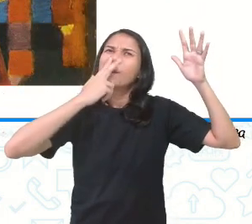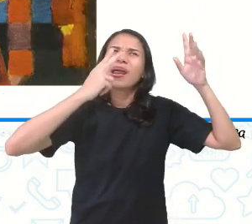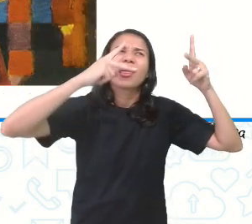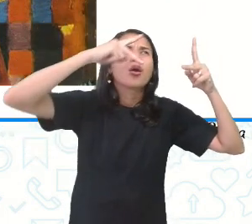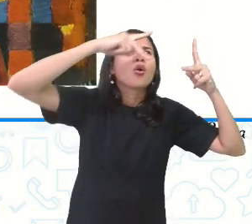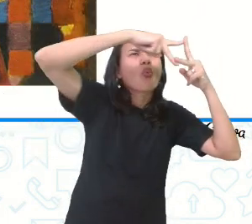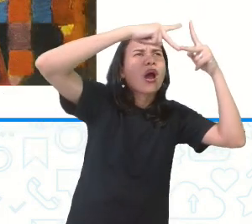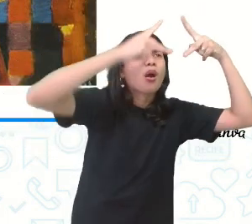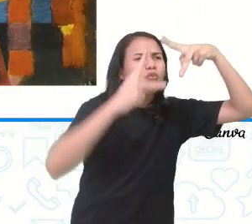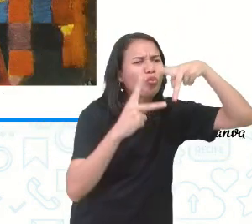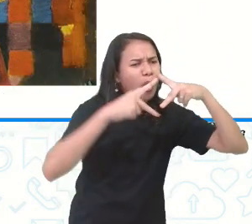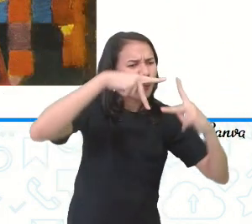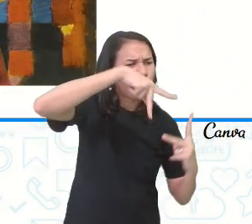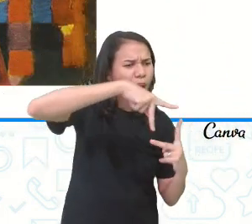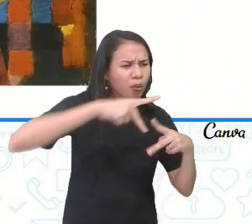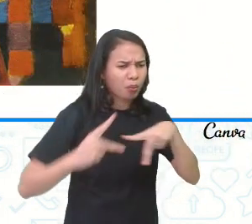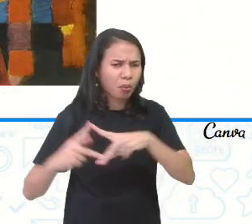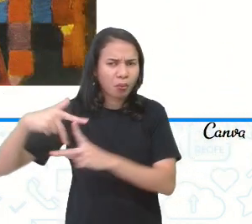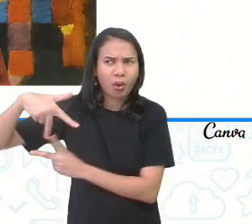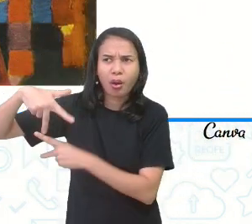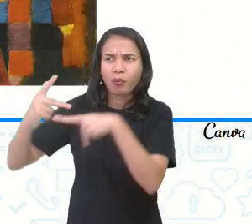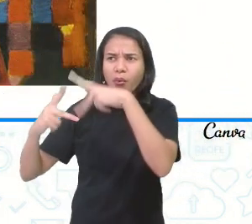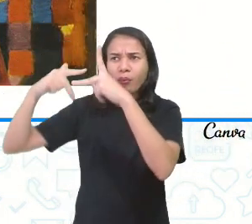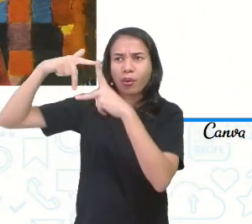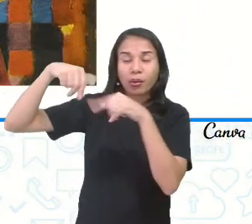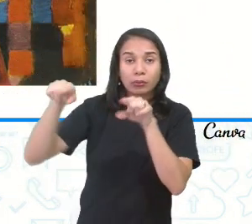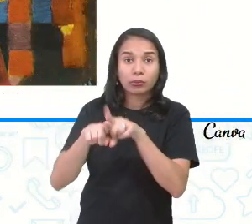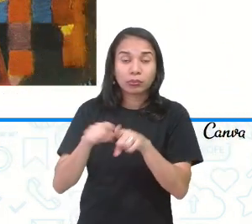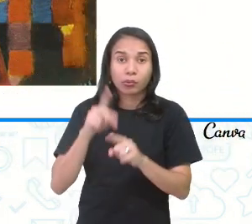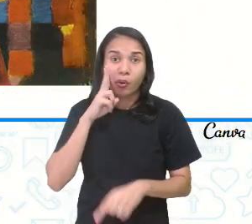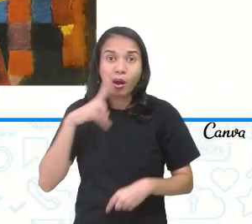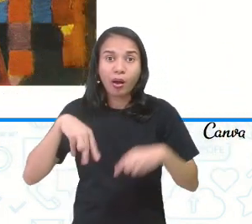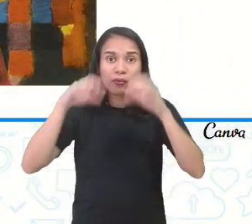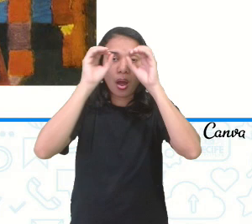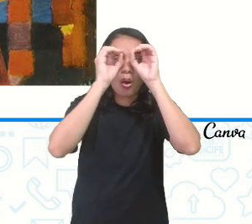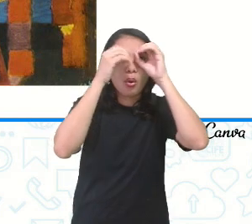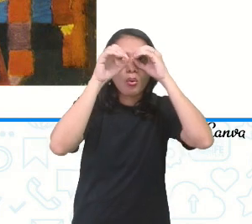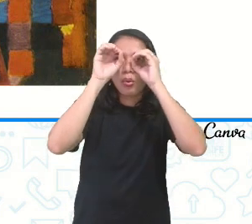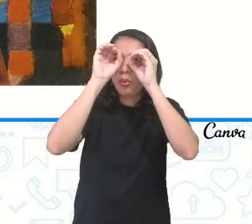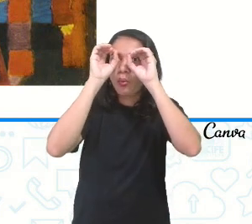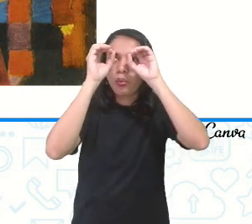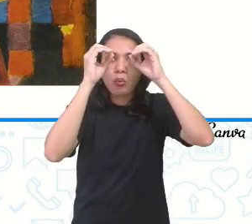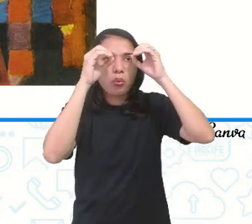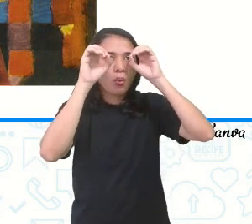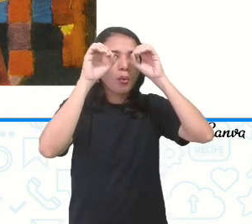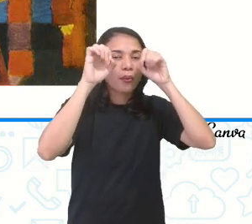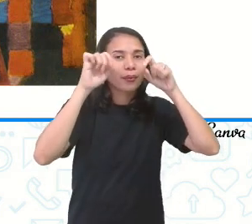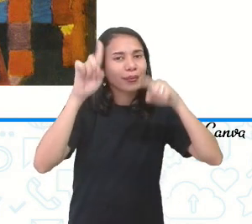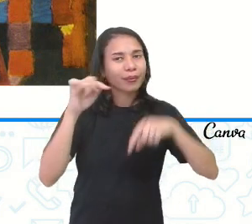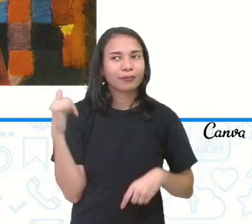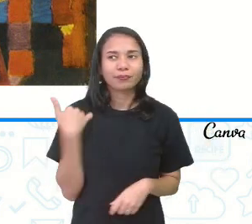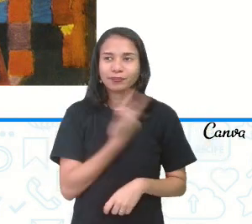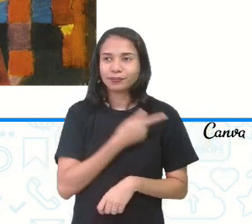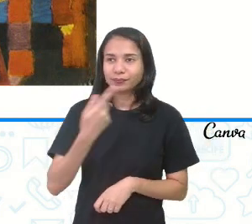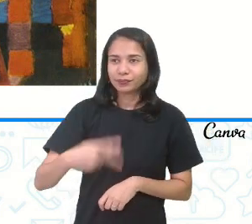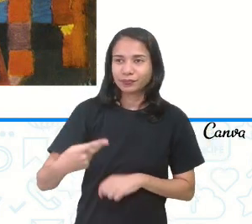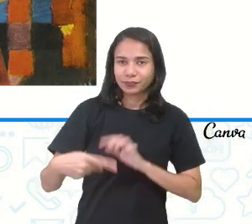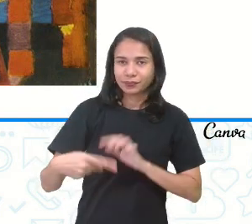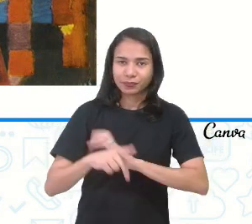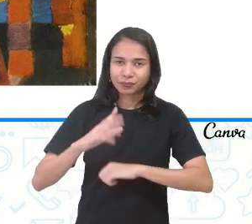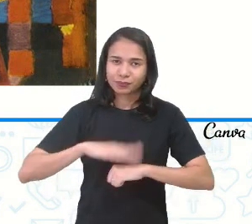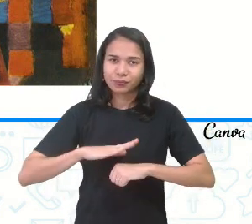é diferente. E aqui também, a gente repara a coruja, a anta, são animais da nossa fauna